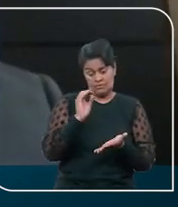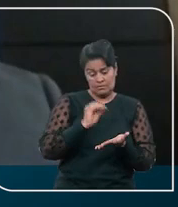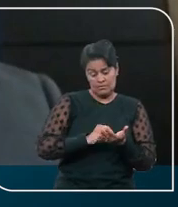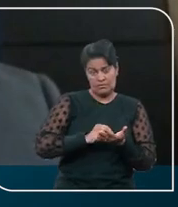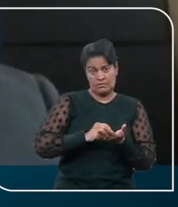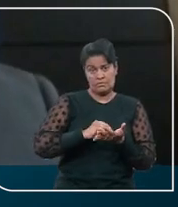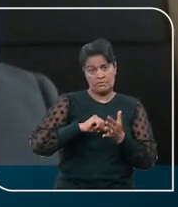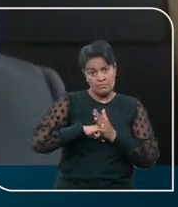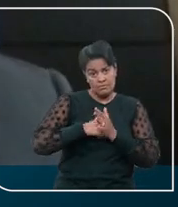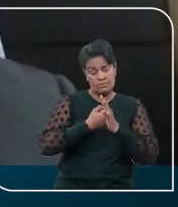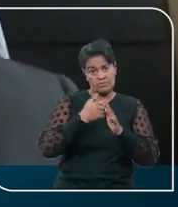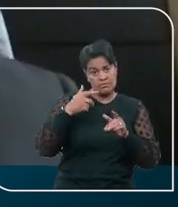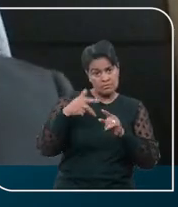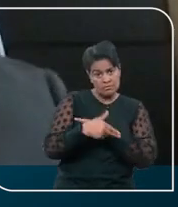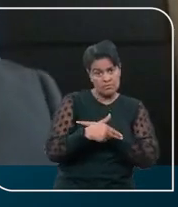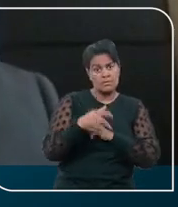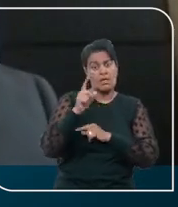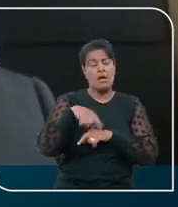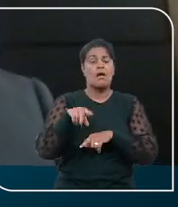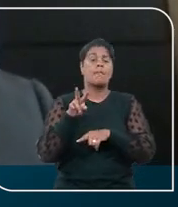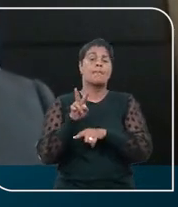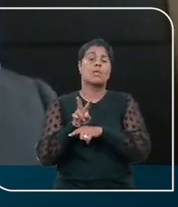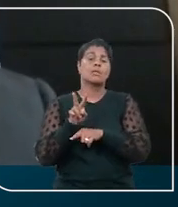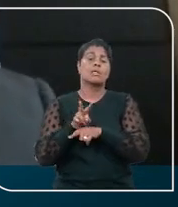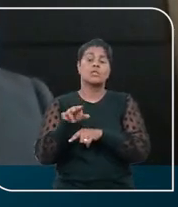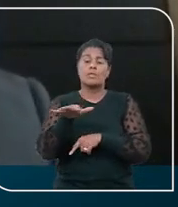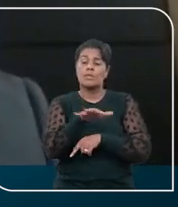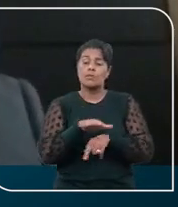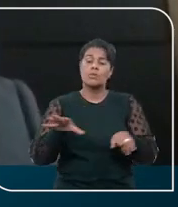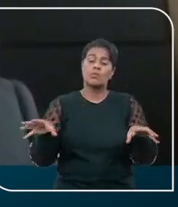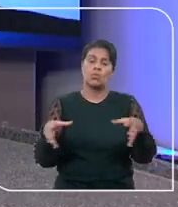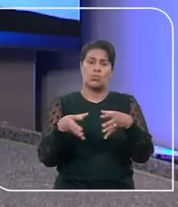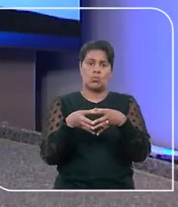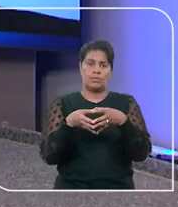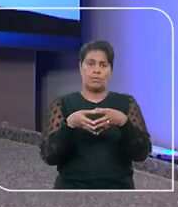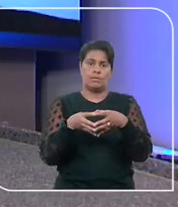aquela coletividade diante de pessoas estranhas que transitem por ali.